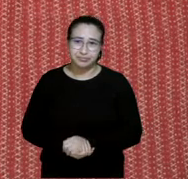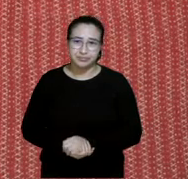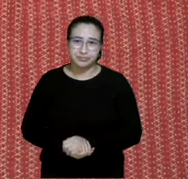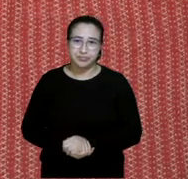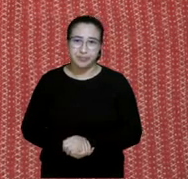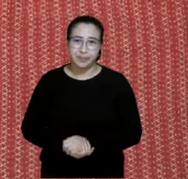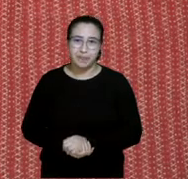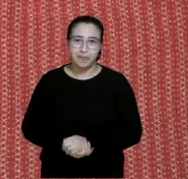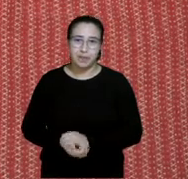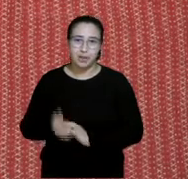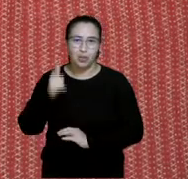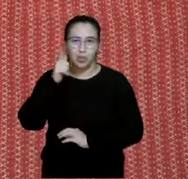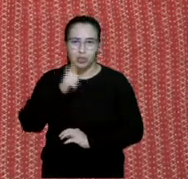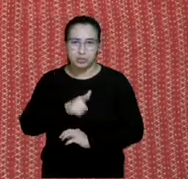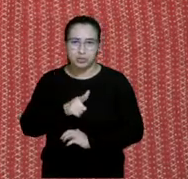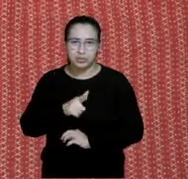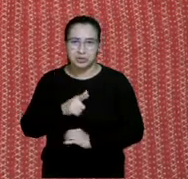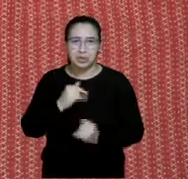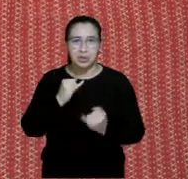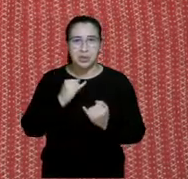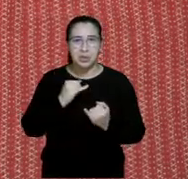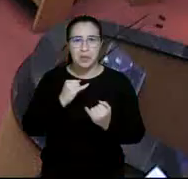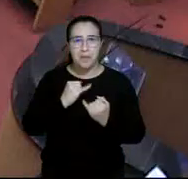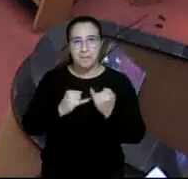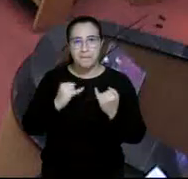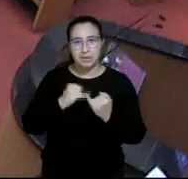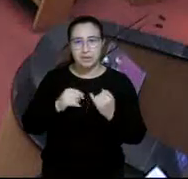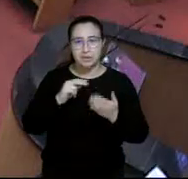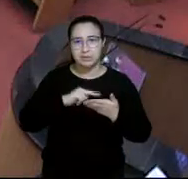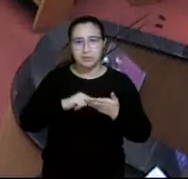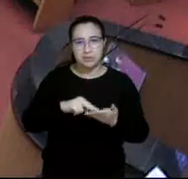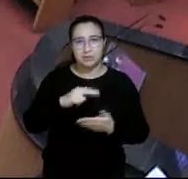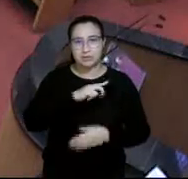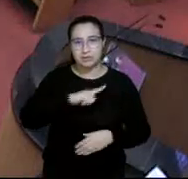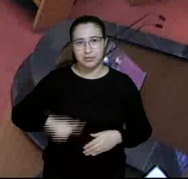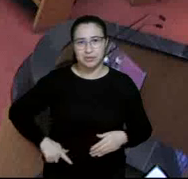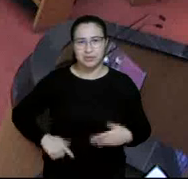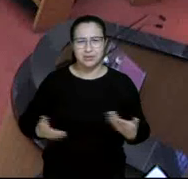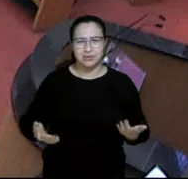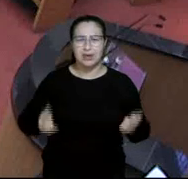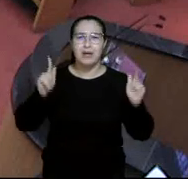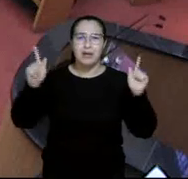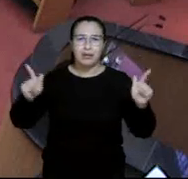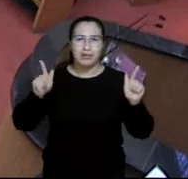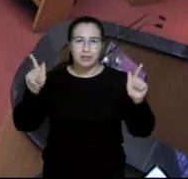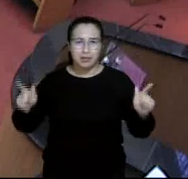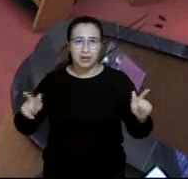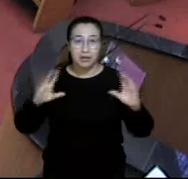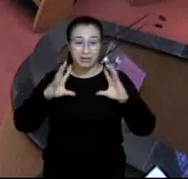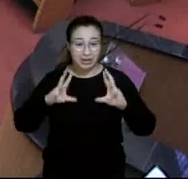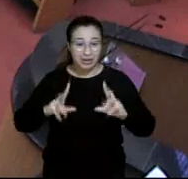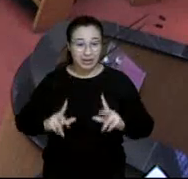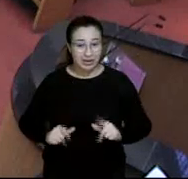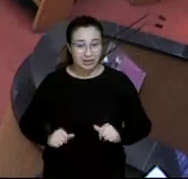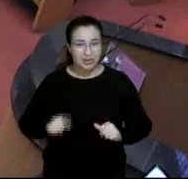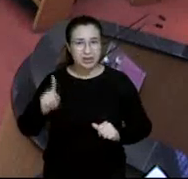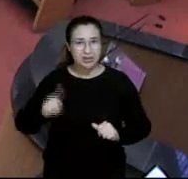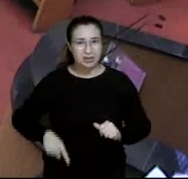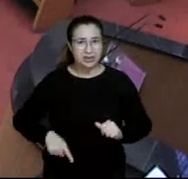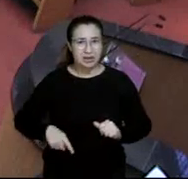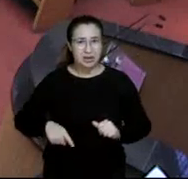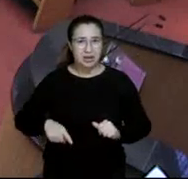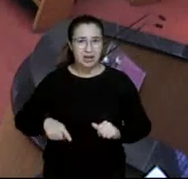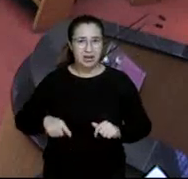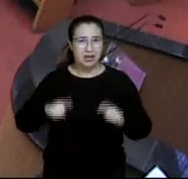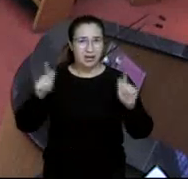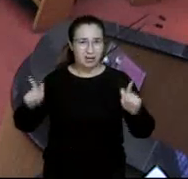conseguiu captar em parte mesmo a mensagem do governo. Obrigado. Presidente, greve sanitária, não é uma greve por carreira, por